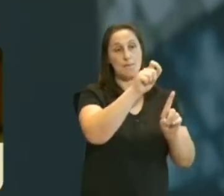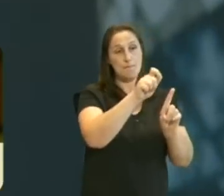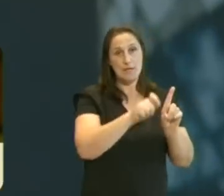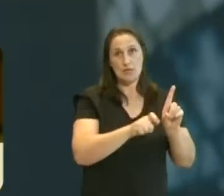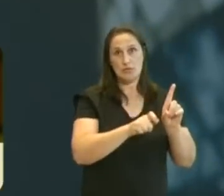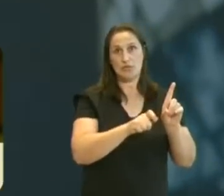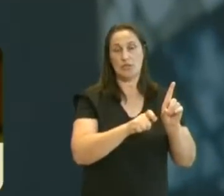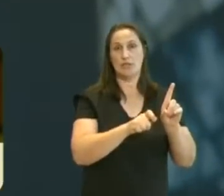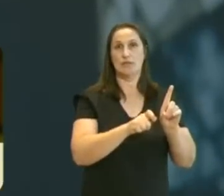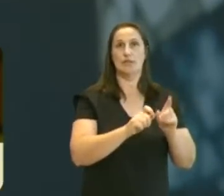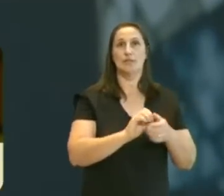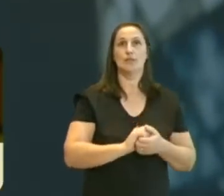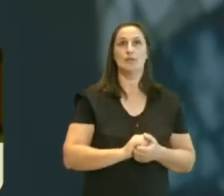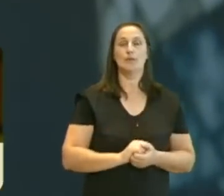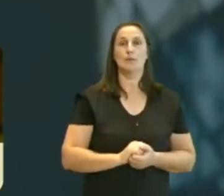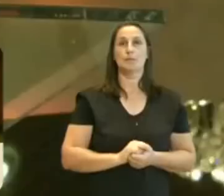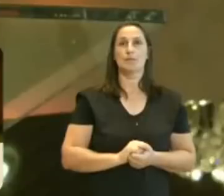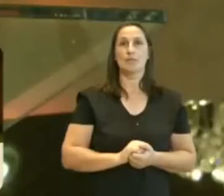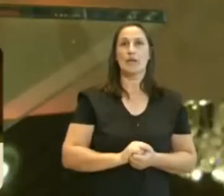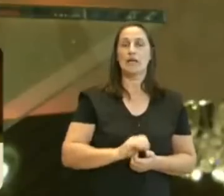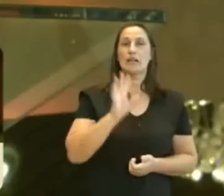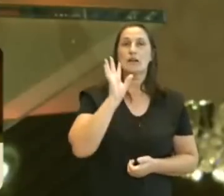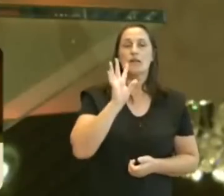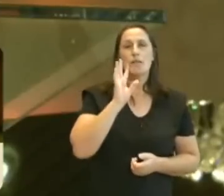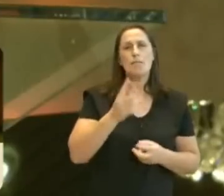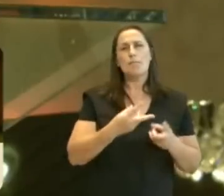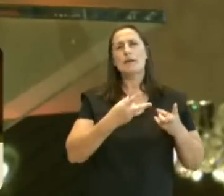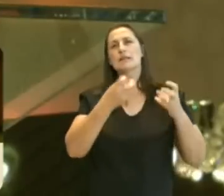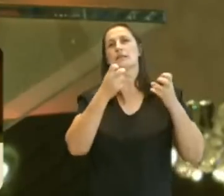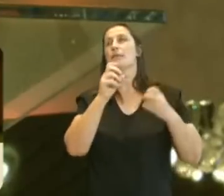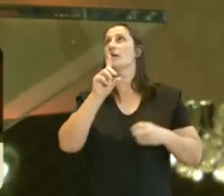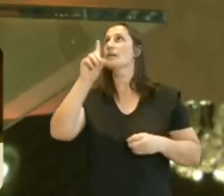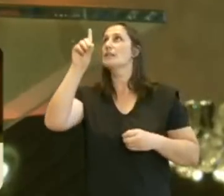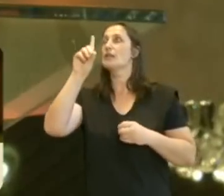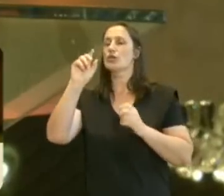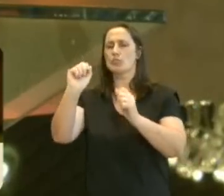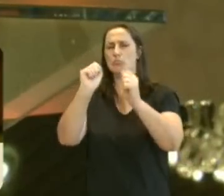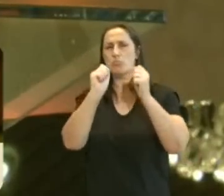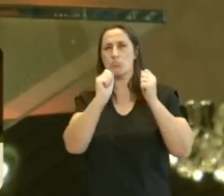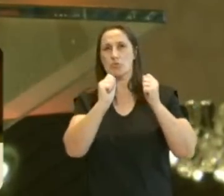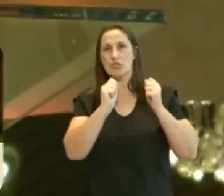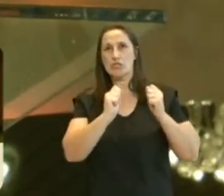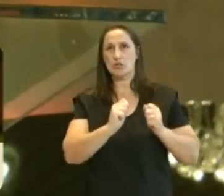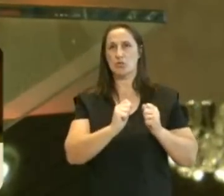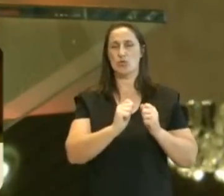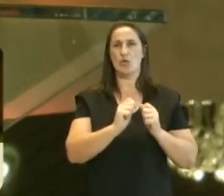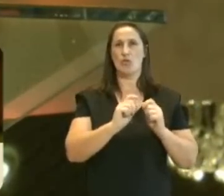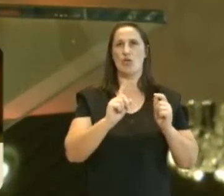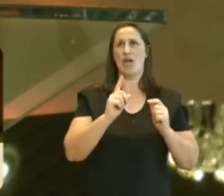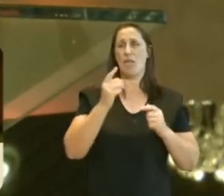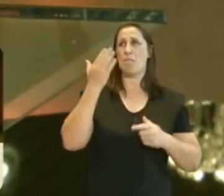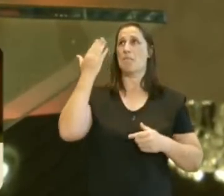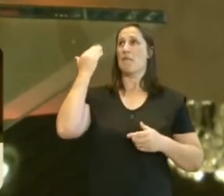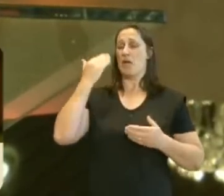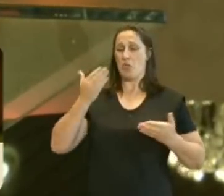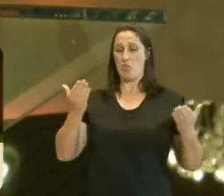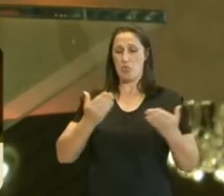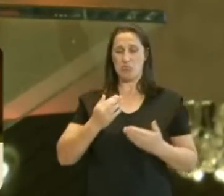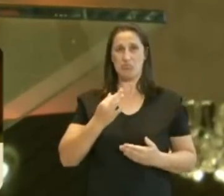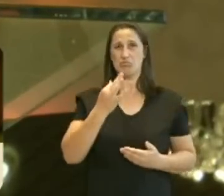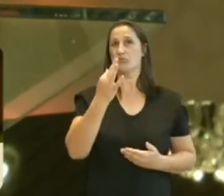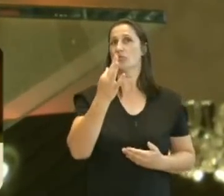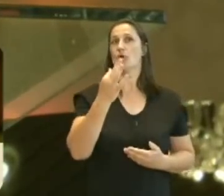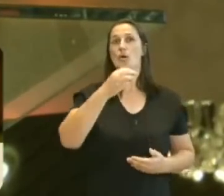que a ação do Todo-Poderoso não é, e nem foi, e nem será um mito.